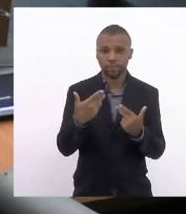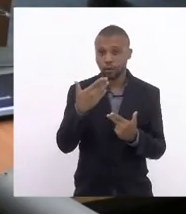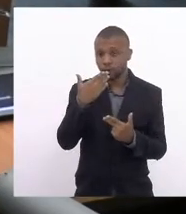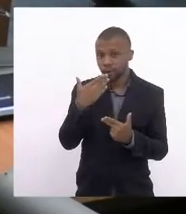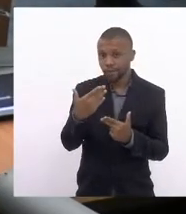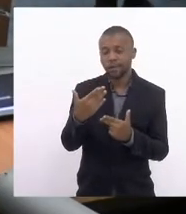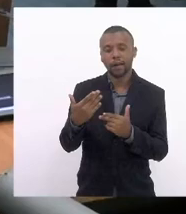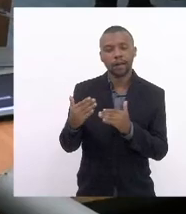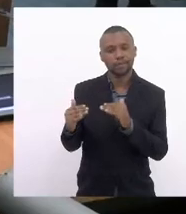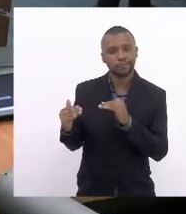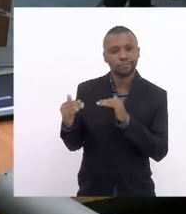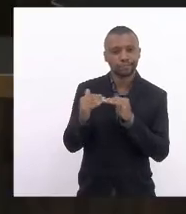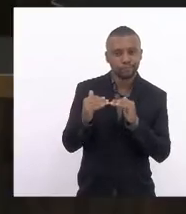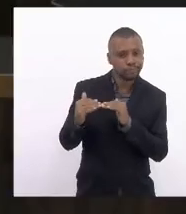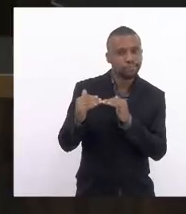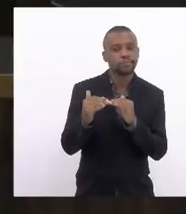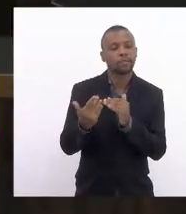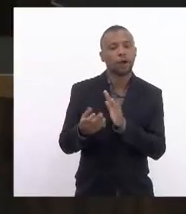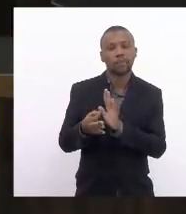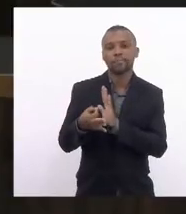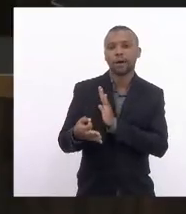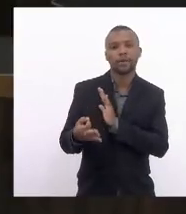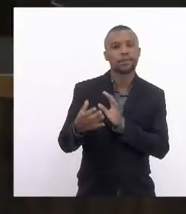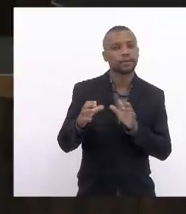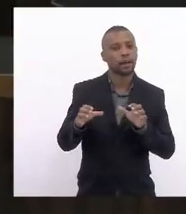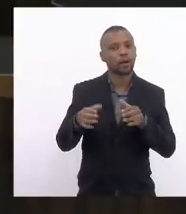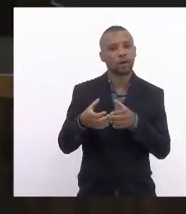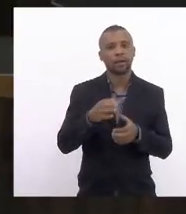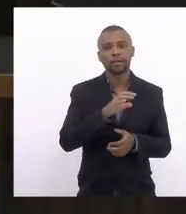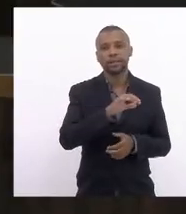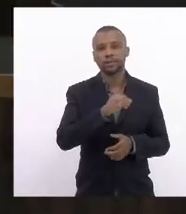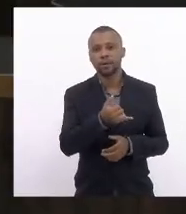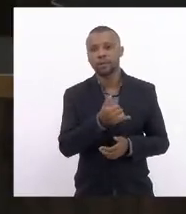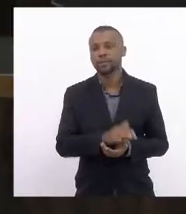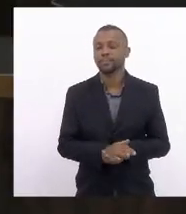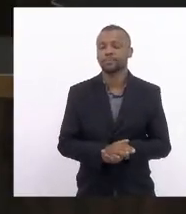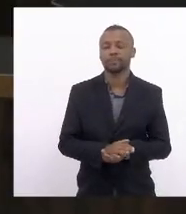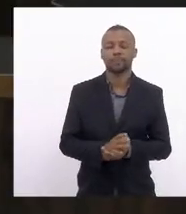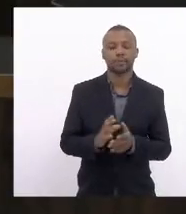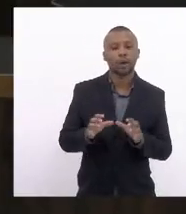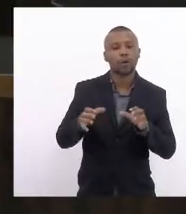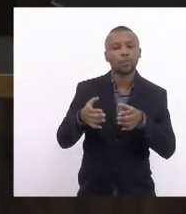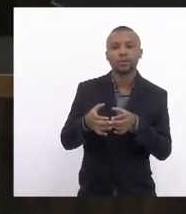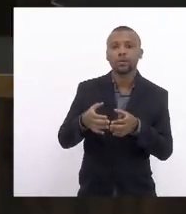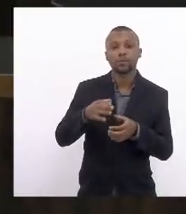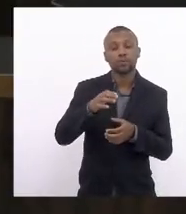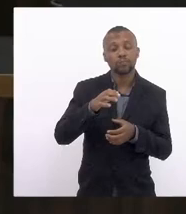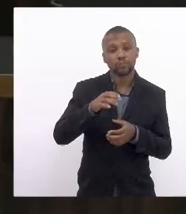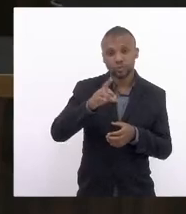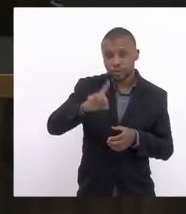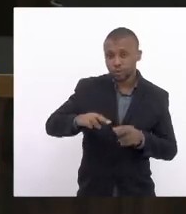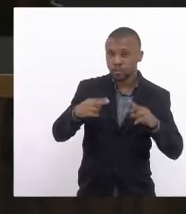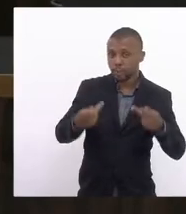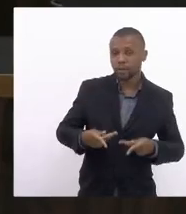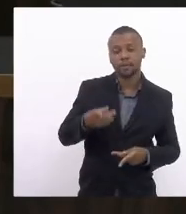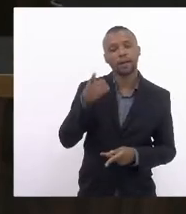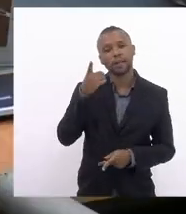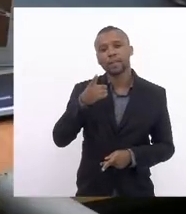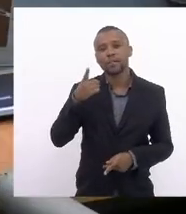com o parecer da CCJ. Obrigado, deputada enfermeira Regina. Obrigado, deputada. De Direitos Humanos, deputada Dani Monteiro.